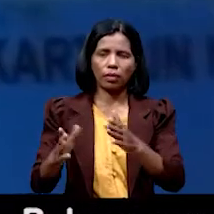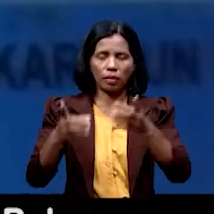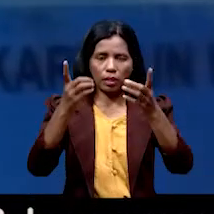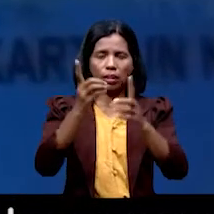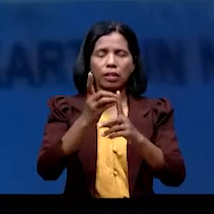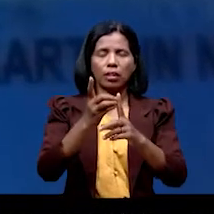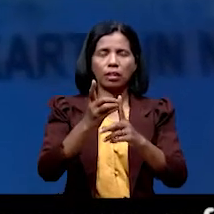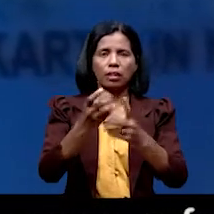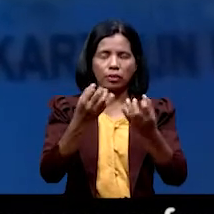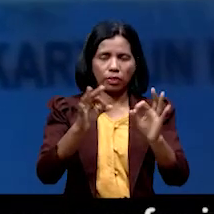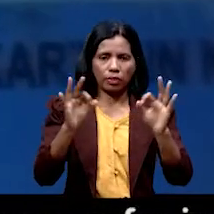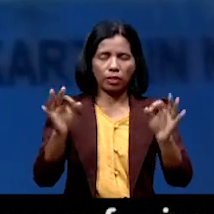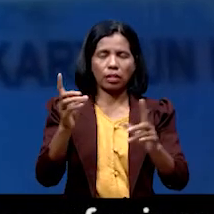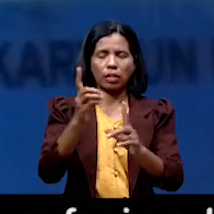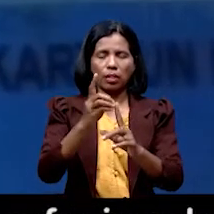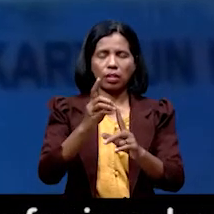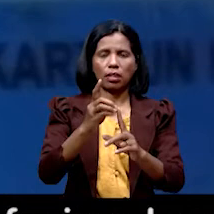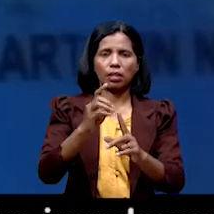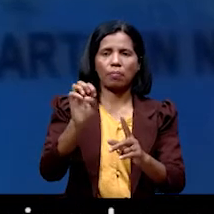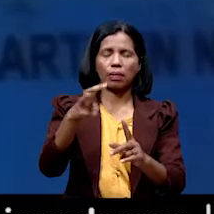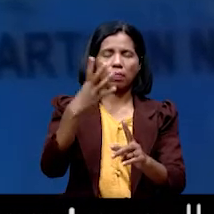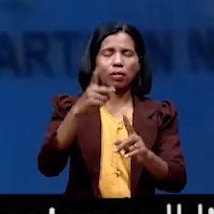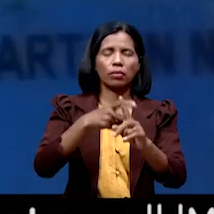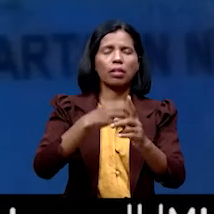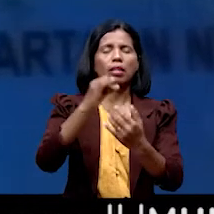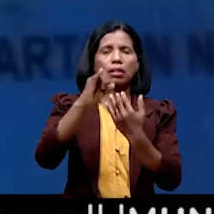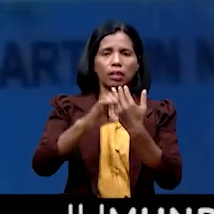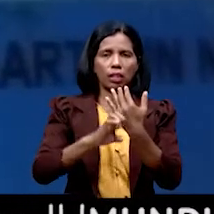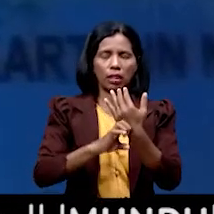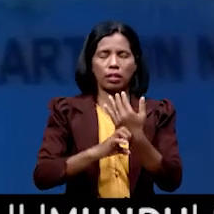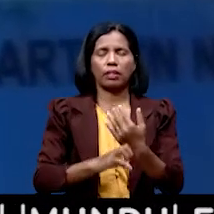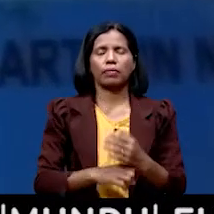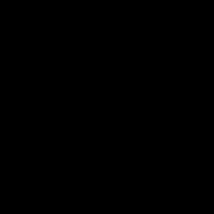lorong saru resenghat fulan janeiru tinang riu roronu resenrua. Ekipa kobertura, ZMN.